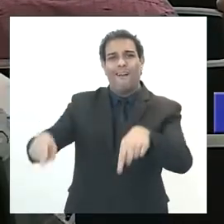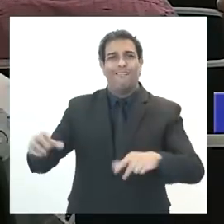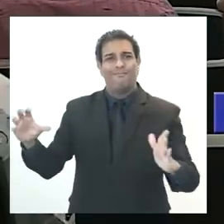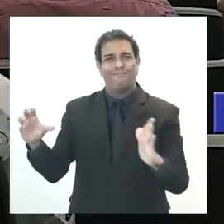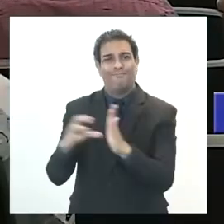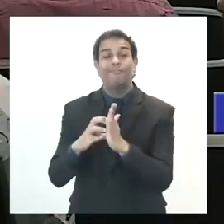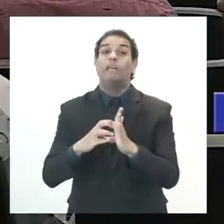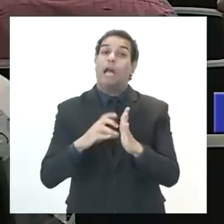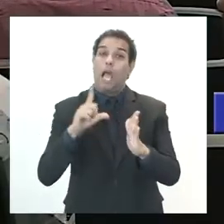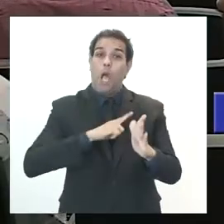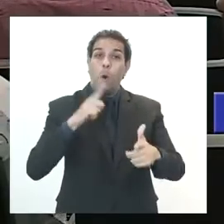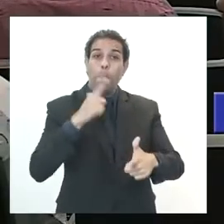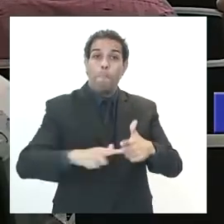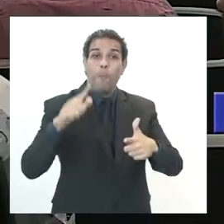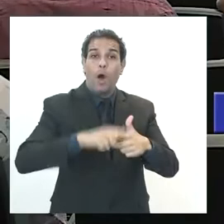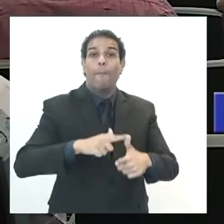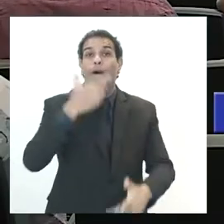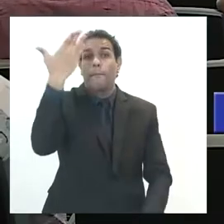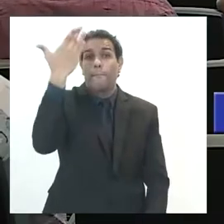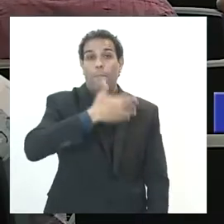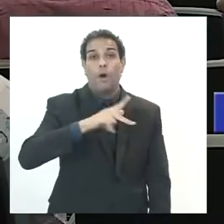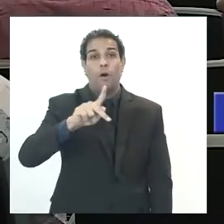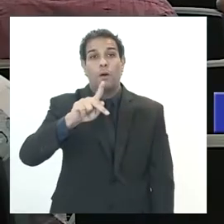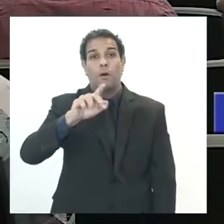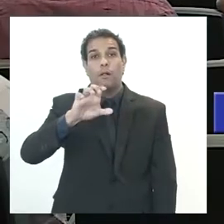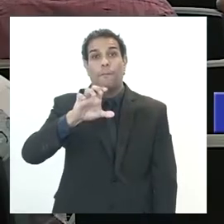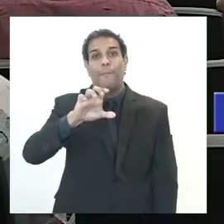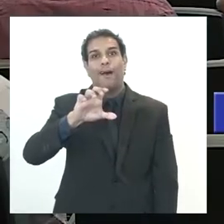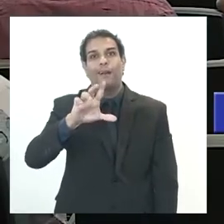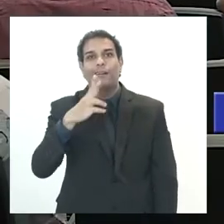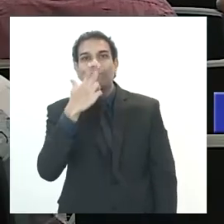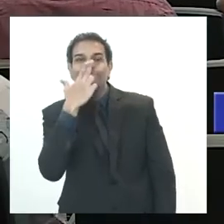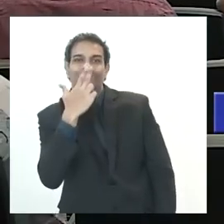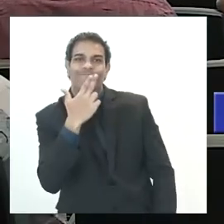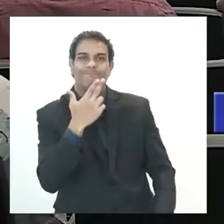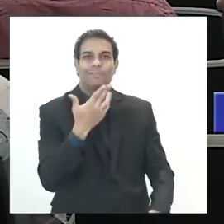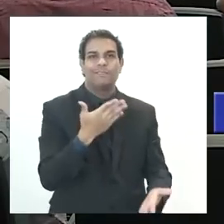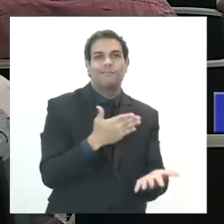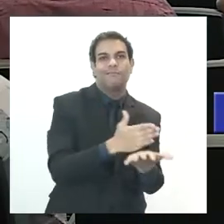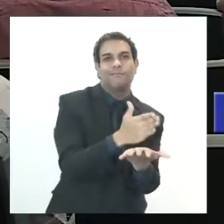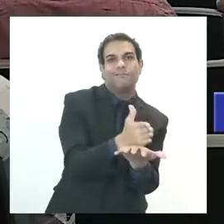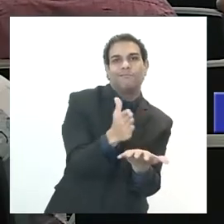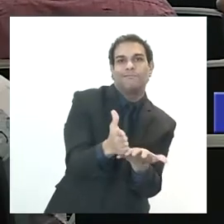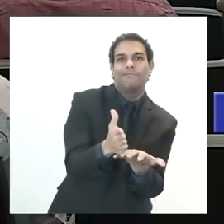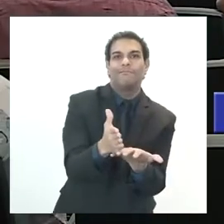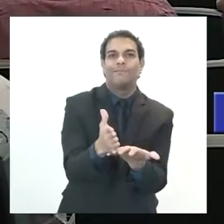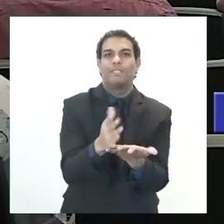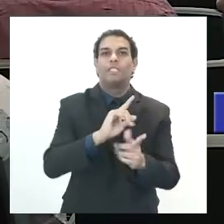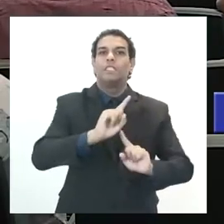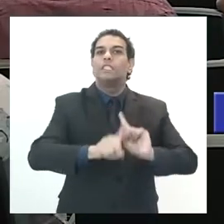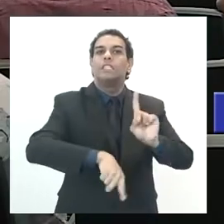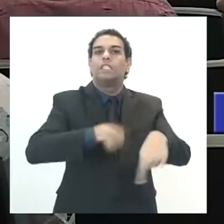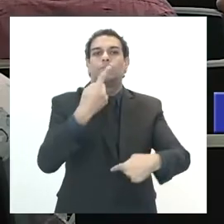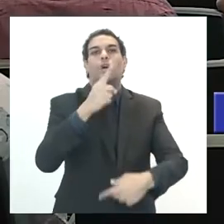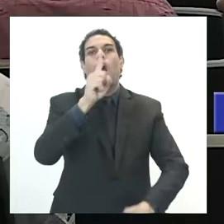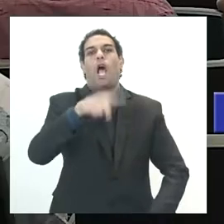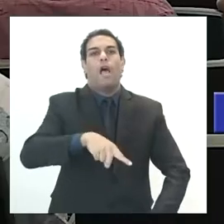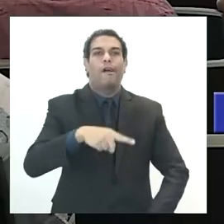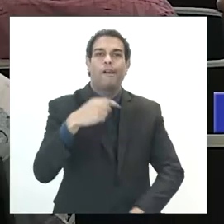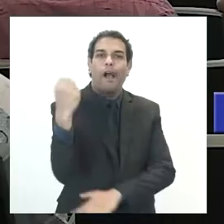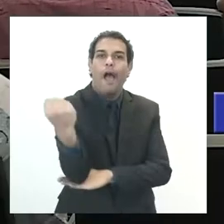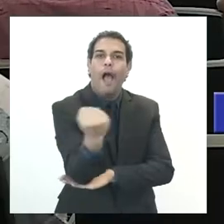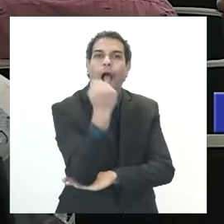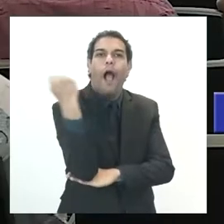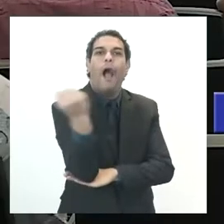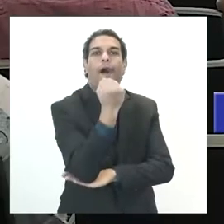dessa pack 32 são essas linhas que ficam abertas e depois elas vão ser Arraes Arraes de um